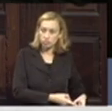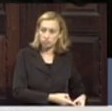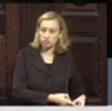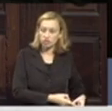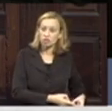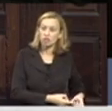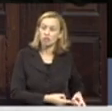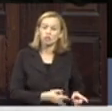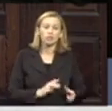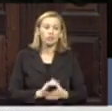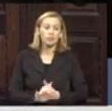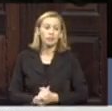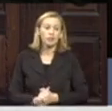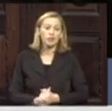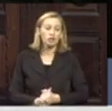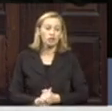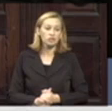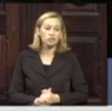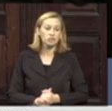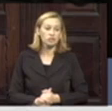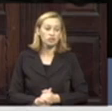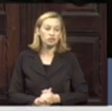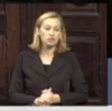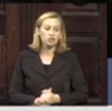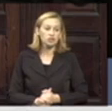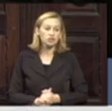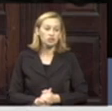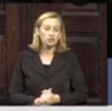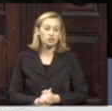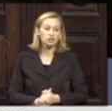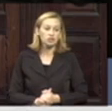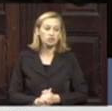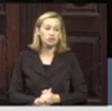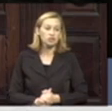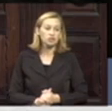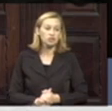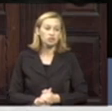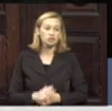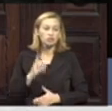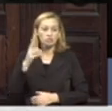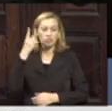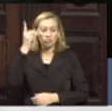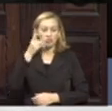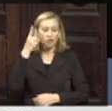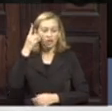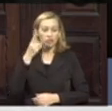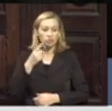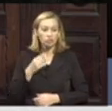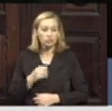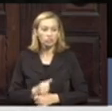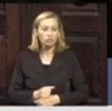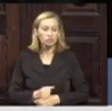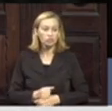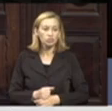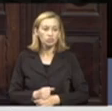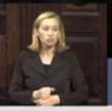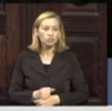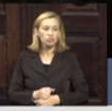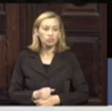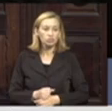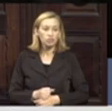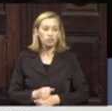Coutinho. Esteve deputado por quatro mandatos, deputado federal, e que trabalhou muito pelo nosso